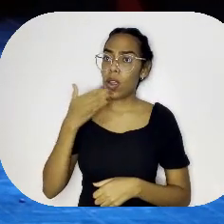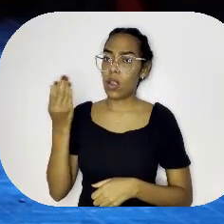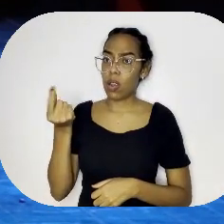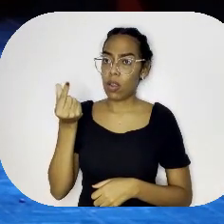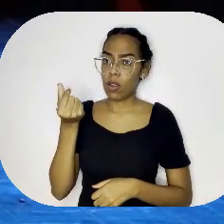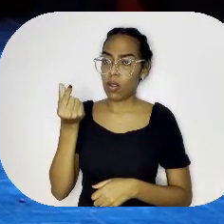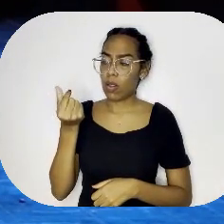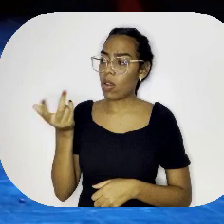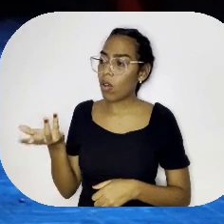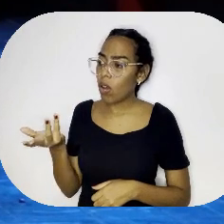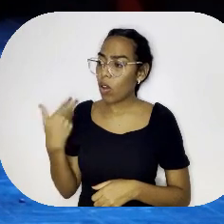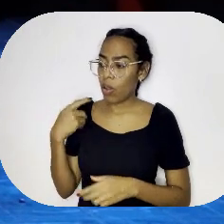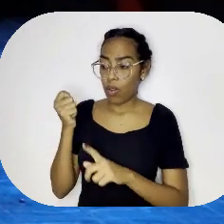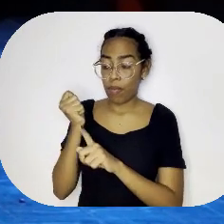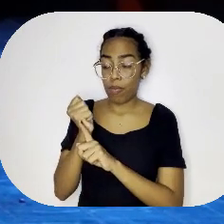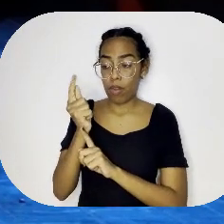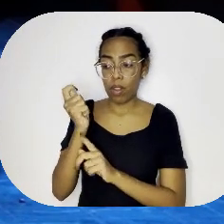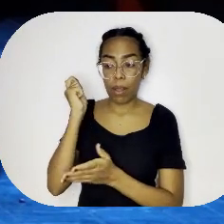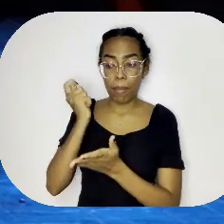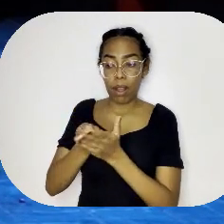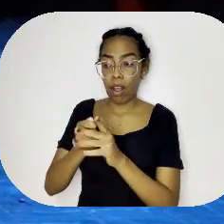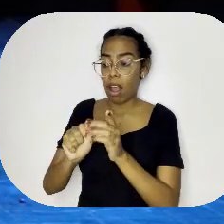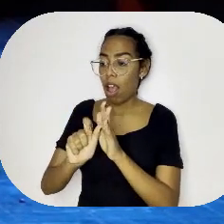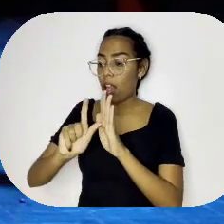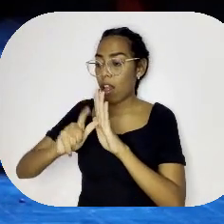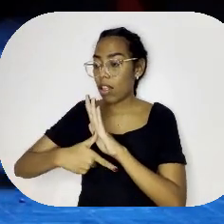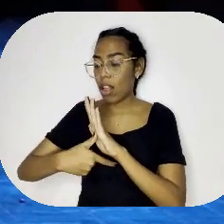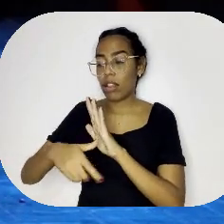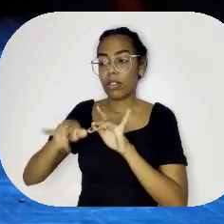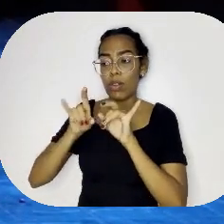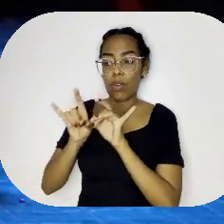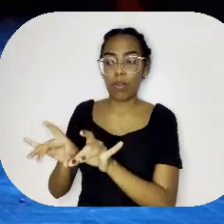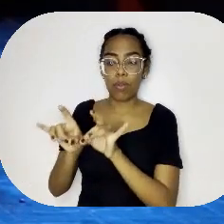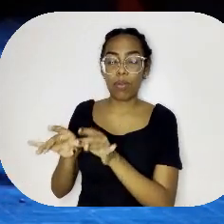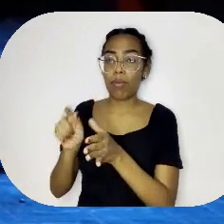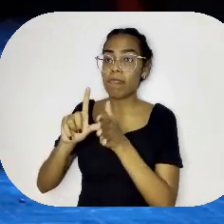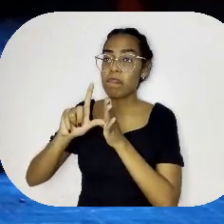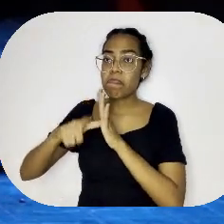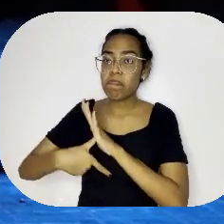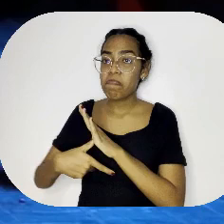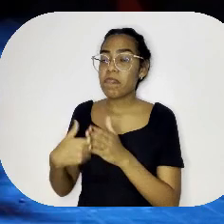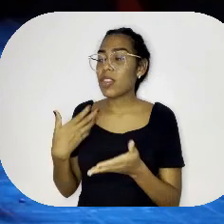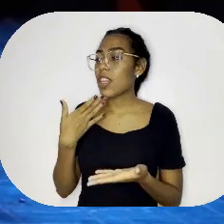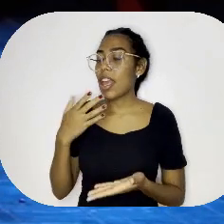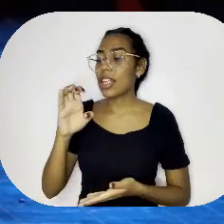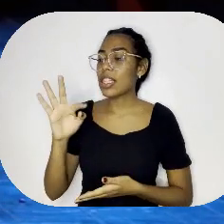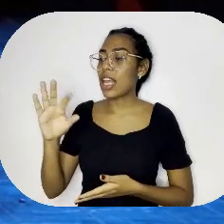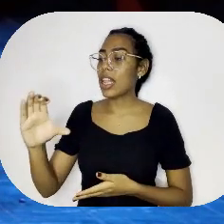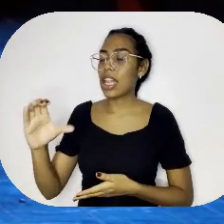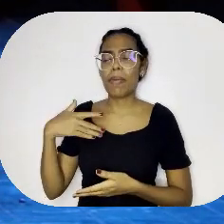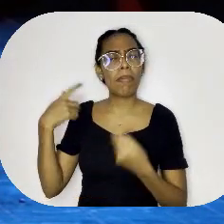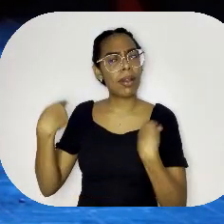grana? Já saiu? Porque o aluguel tá atrasado. Tem água, luz, mercantil, etc e tal, como você diz. Mas